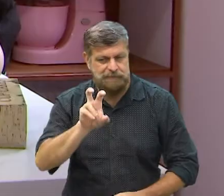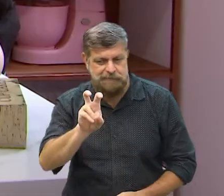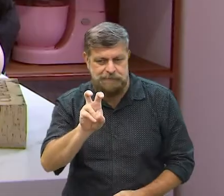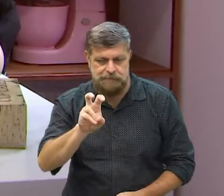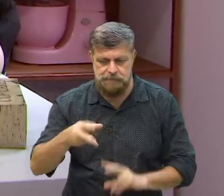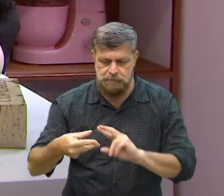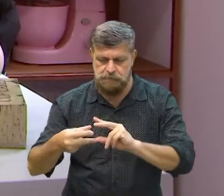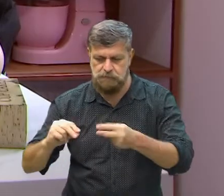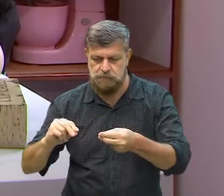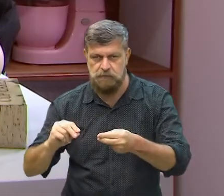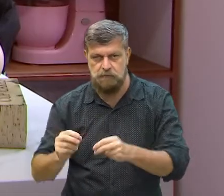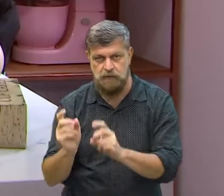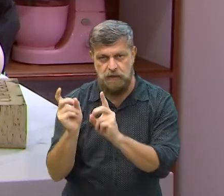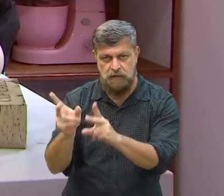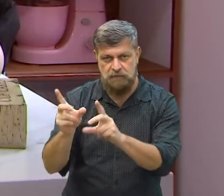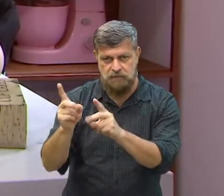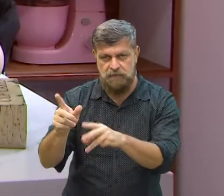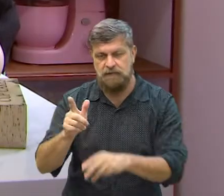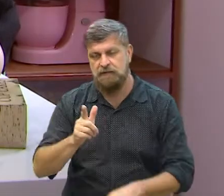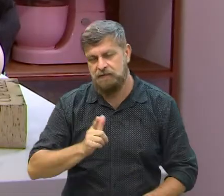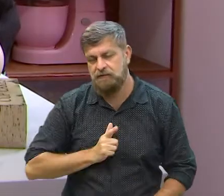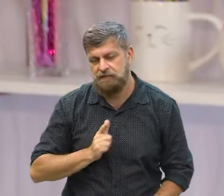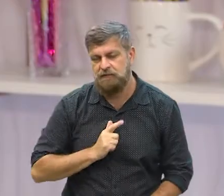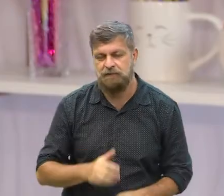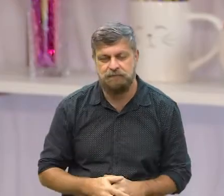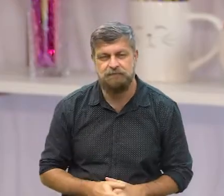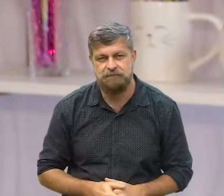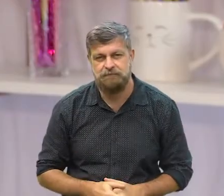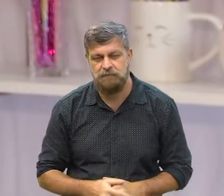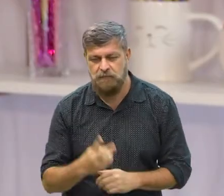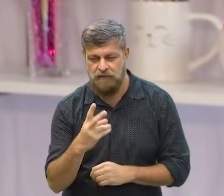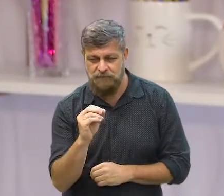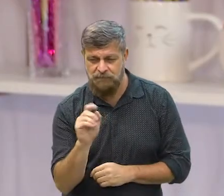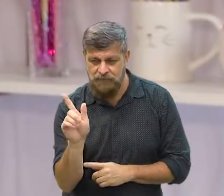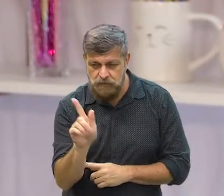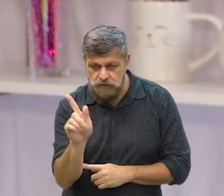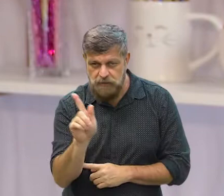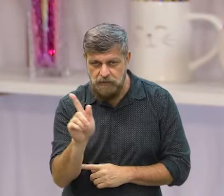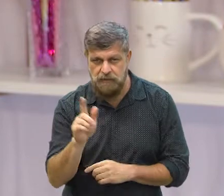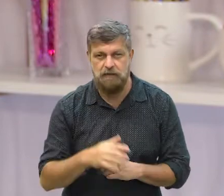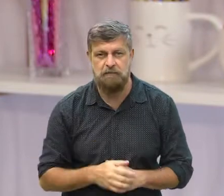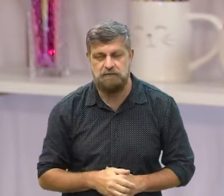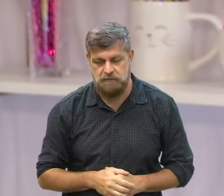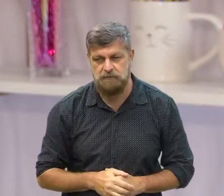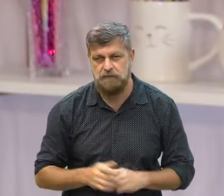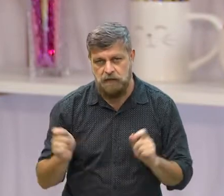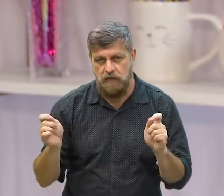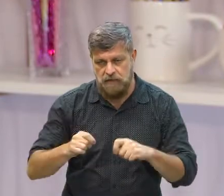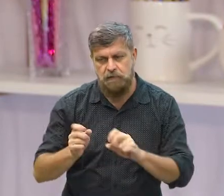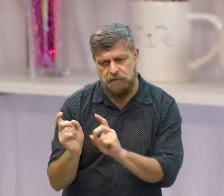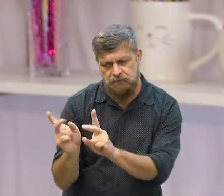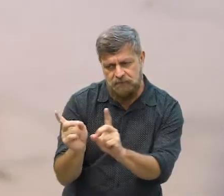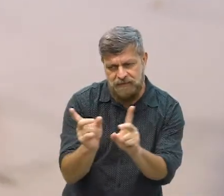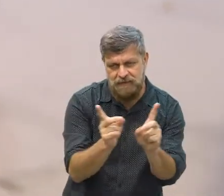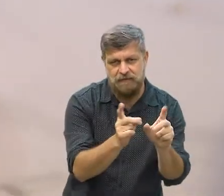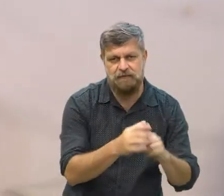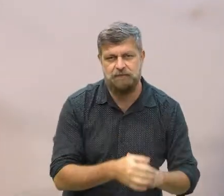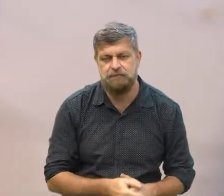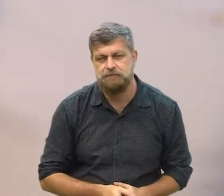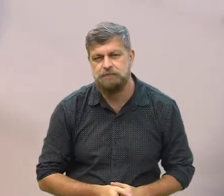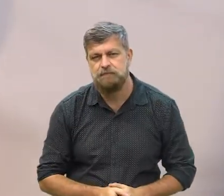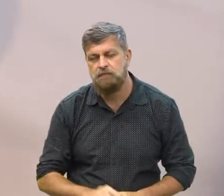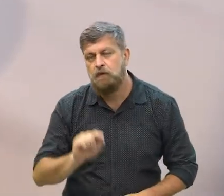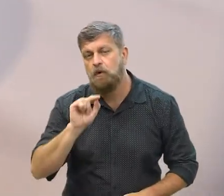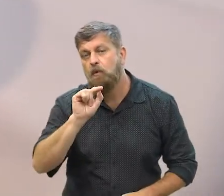5 bolinhas, né? Porque ela rende mais ou menos 20 gramas, né? Esse rendimento de 20 unidades, com 20 gramas mais ou menos. E aí, o